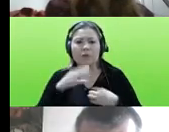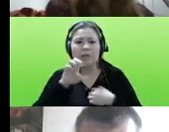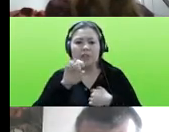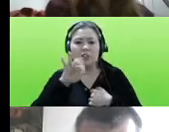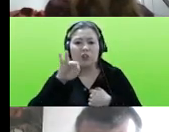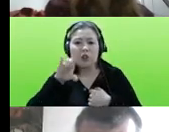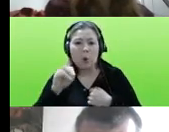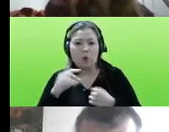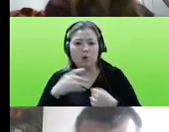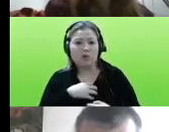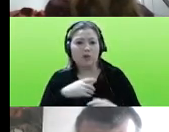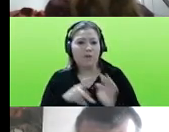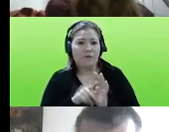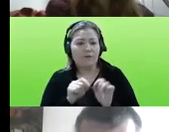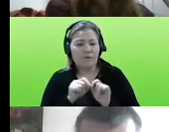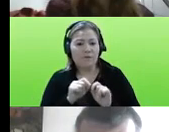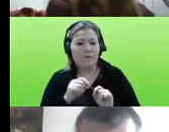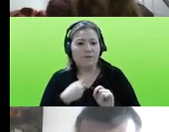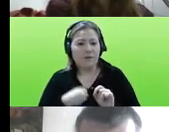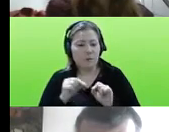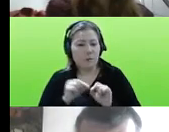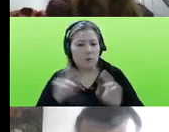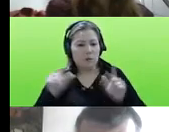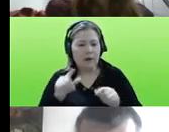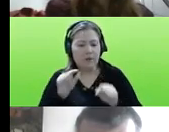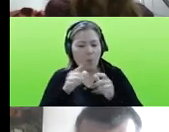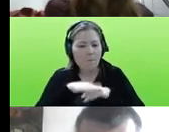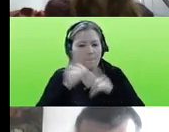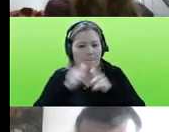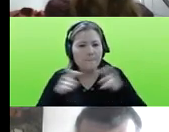mais amplo, mais, ou digamos assim,